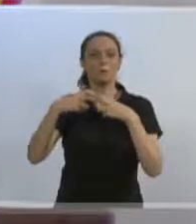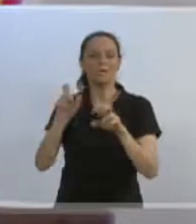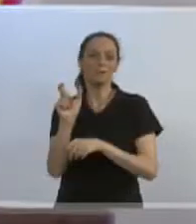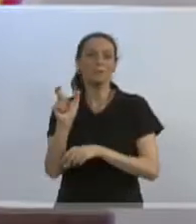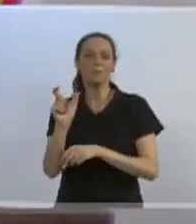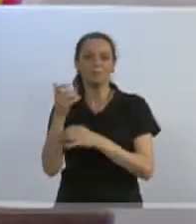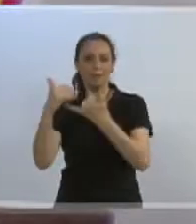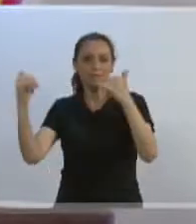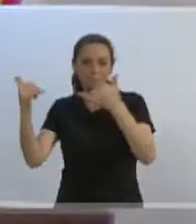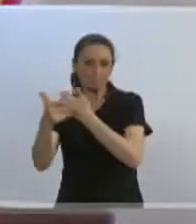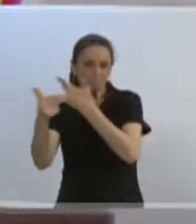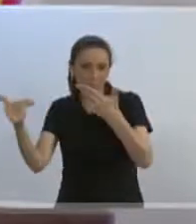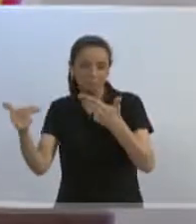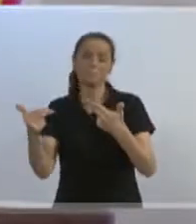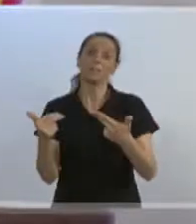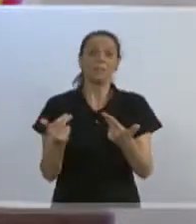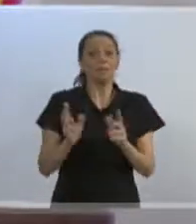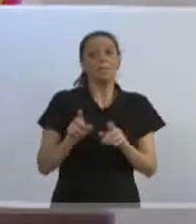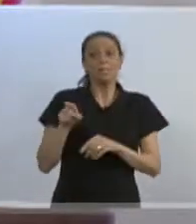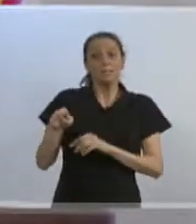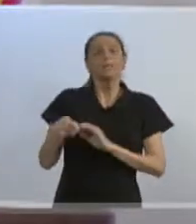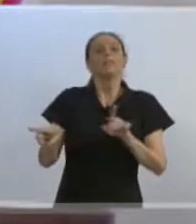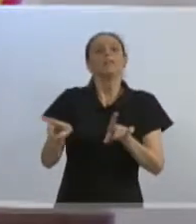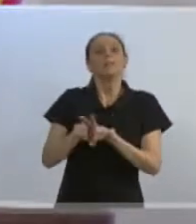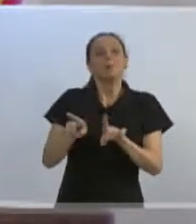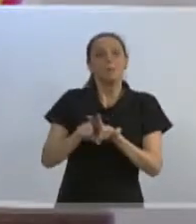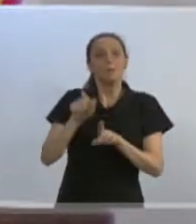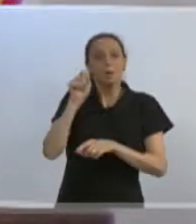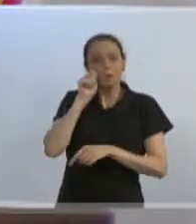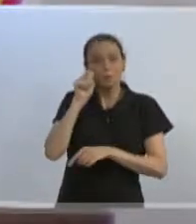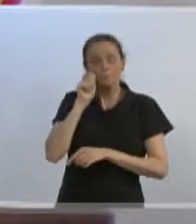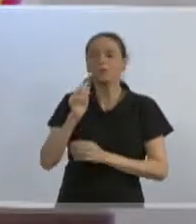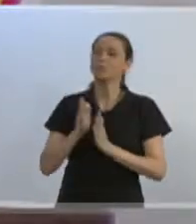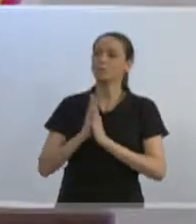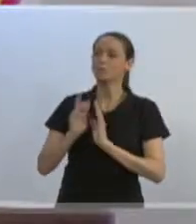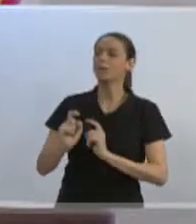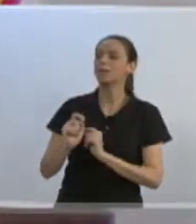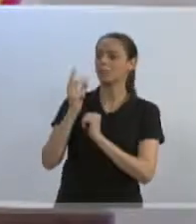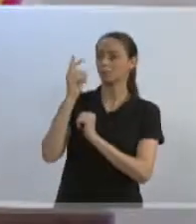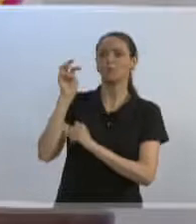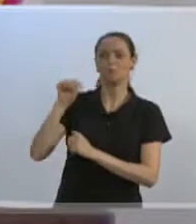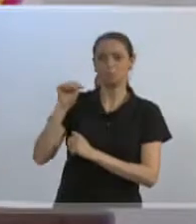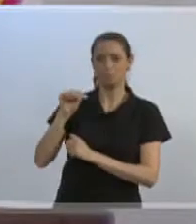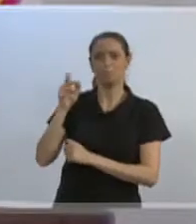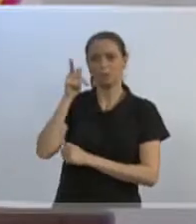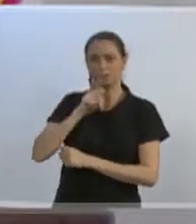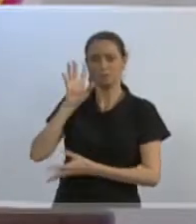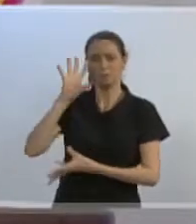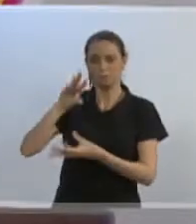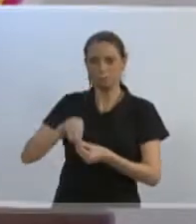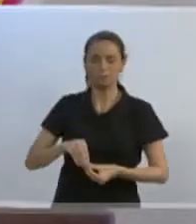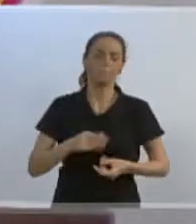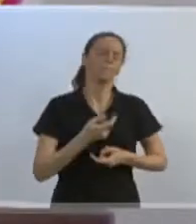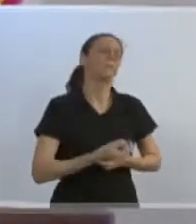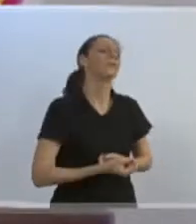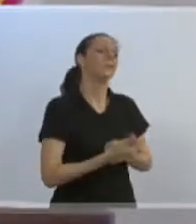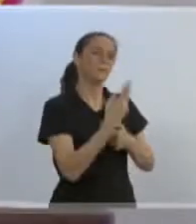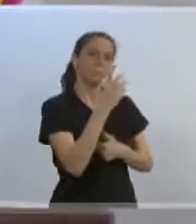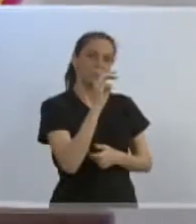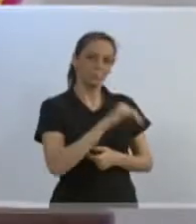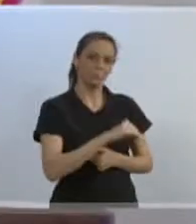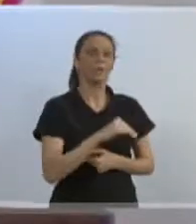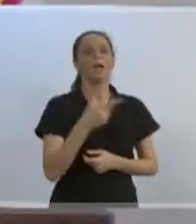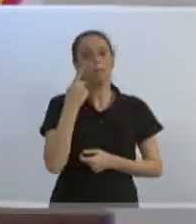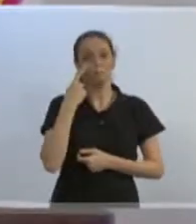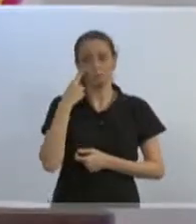que foram apresentados. Vereador Amir, gostaria dos mais 2 minutos aqui pelos apartes realizados para encerrar minha fala. Como eu vi que Vossa Excelência